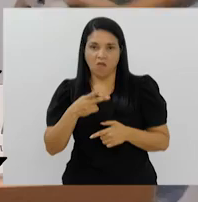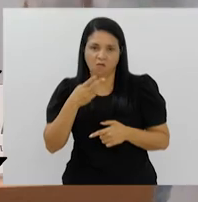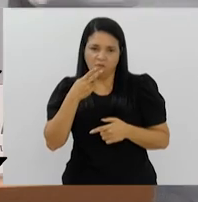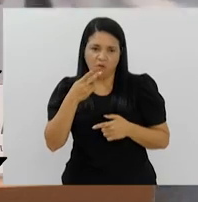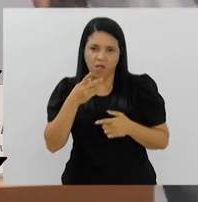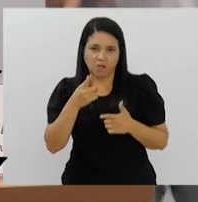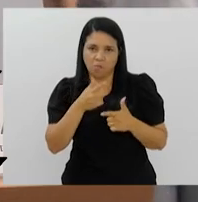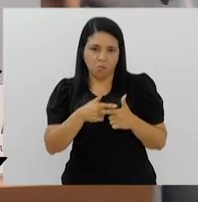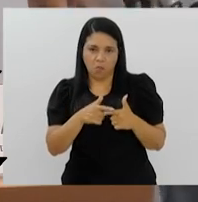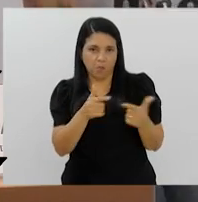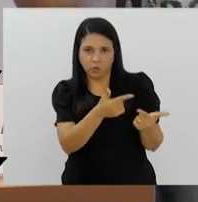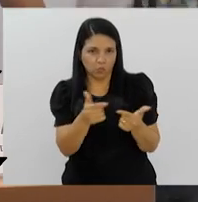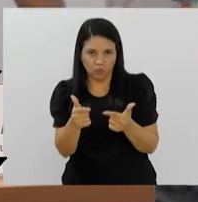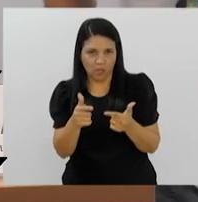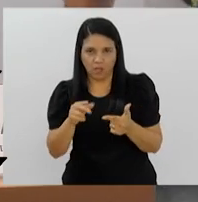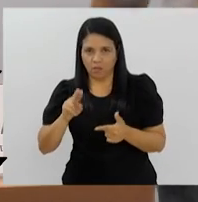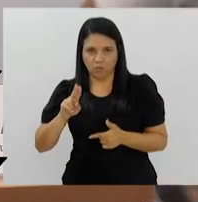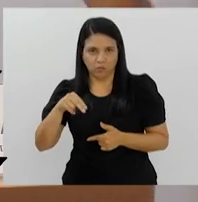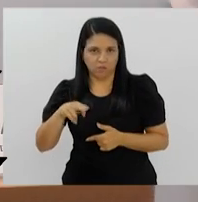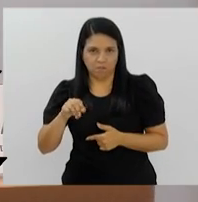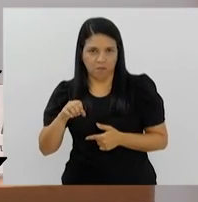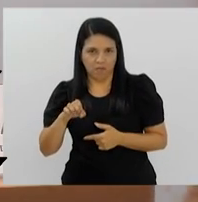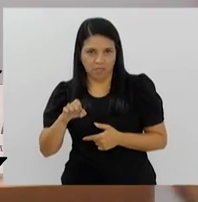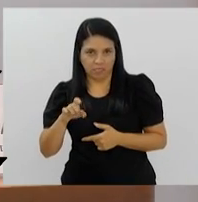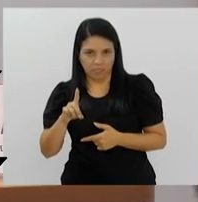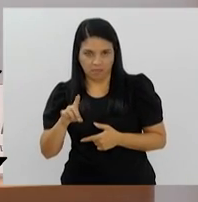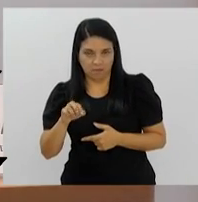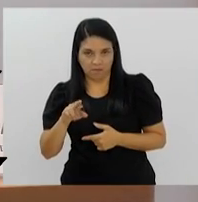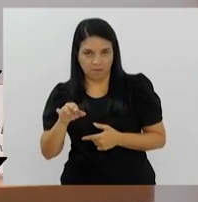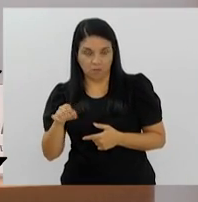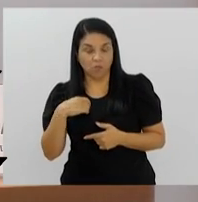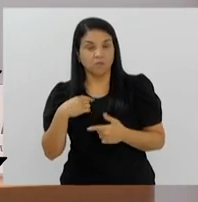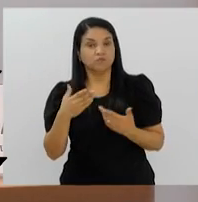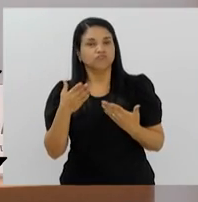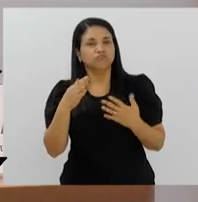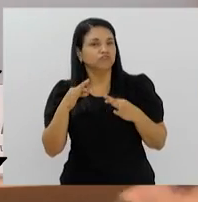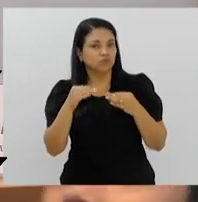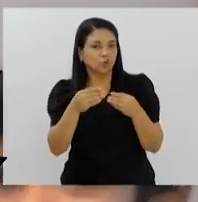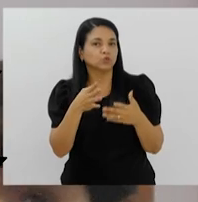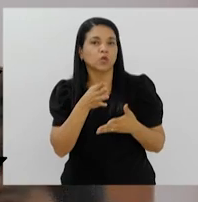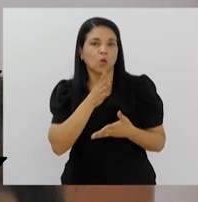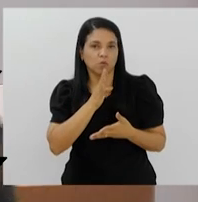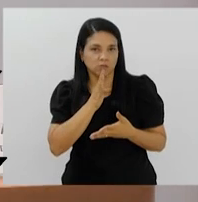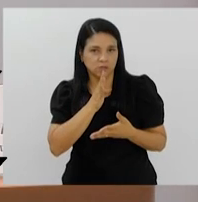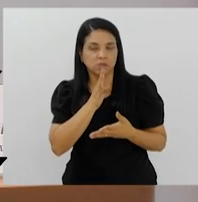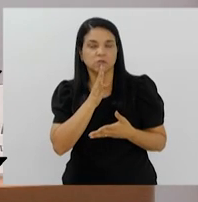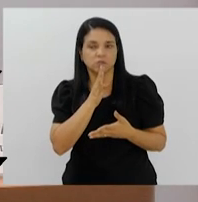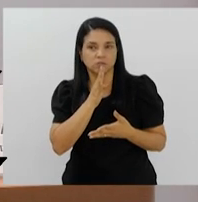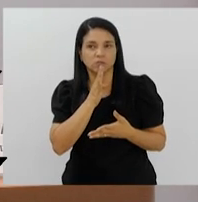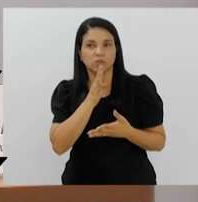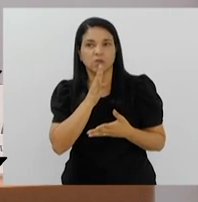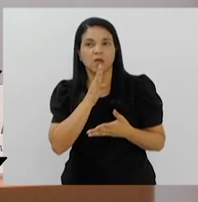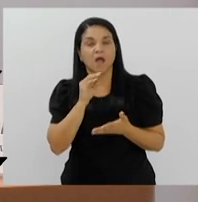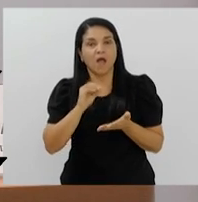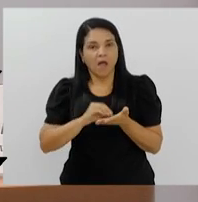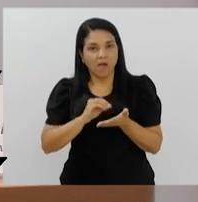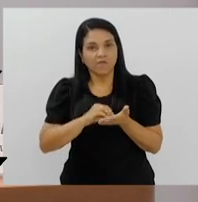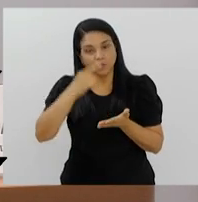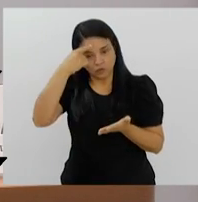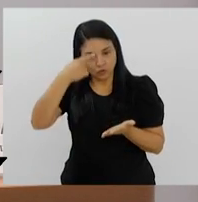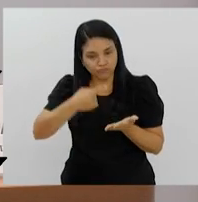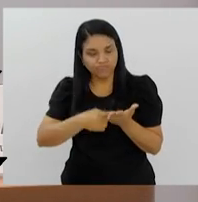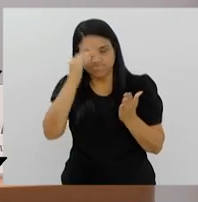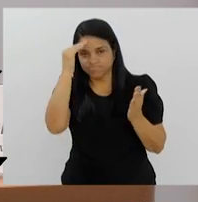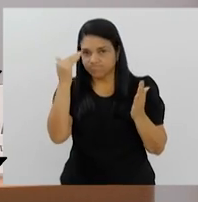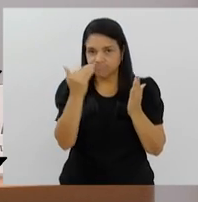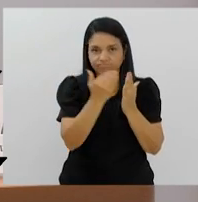problemas da Unimed Rio né que eram de conhecimento público ausência de cumprimentos de decisões